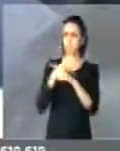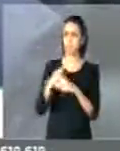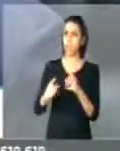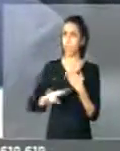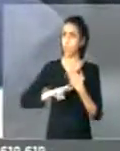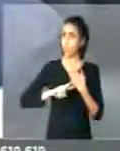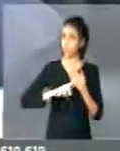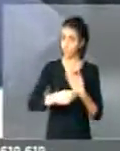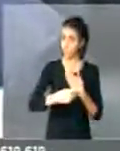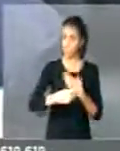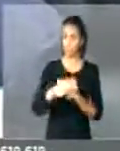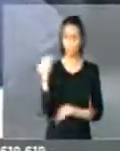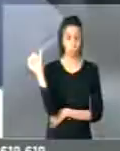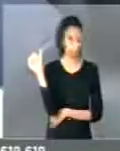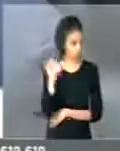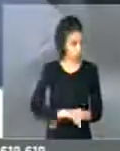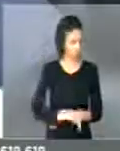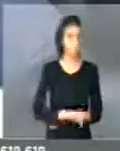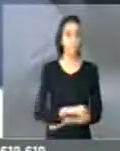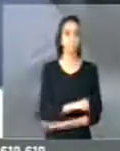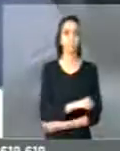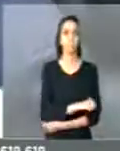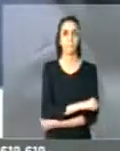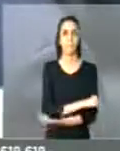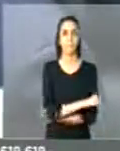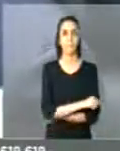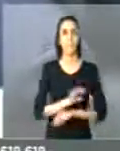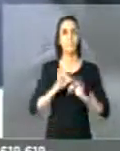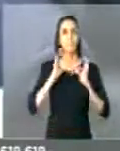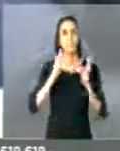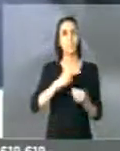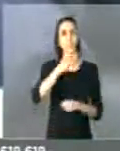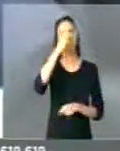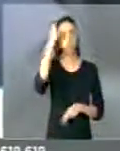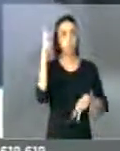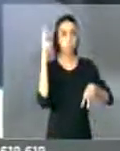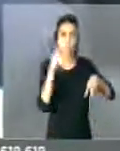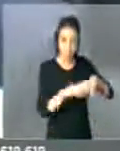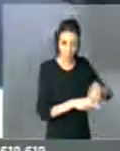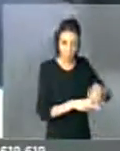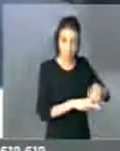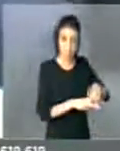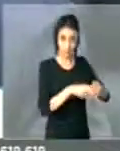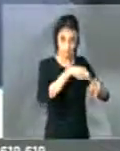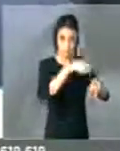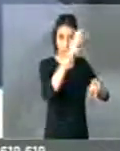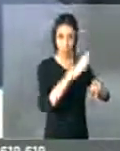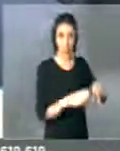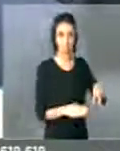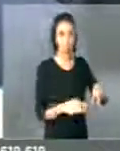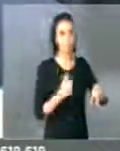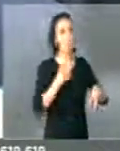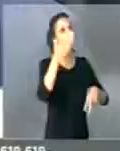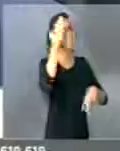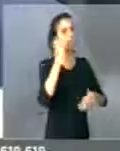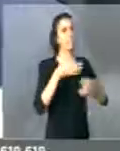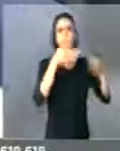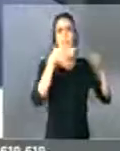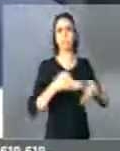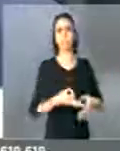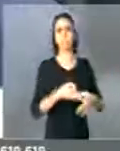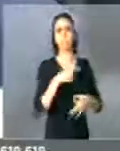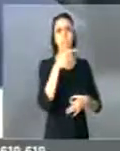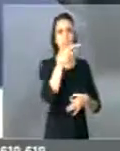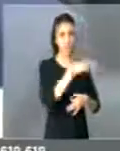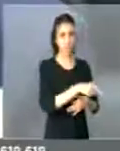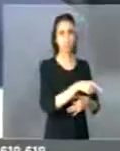consequência será desastrosa. Todos aqueles que cumprem penas nesse país, eu tenho certeza absoluta que vão ingressar